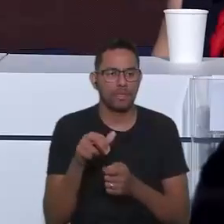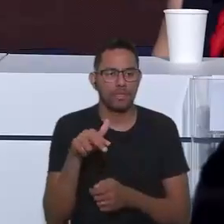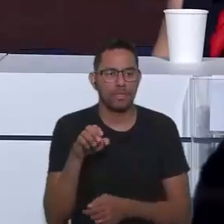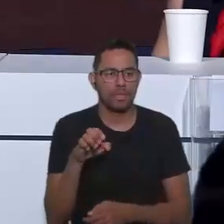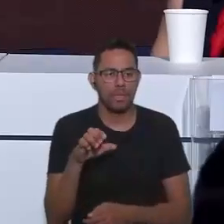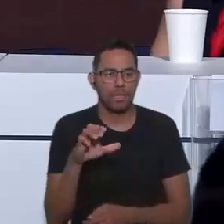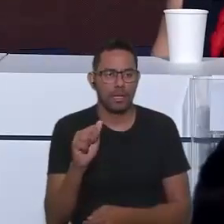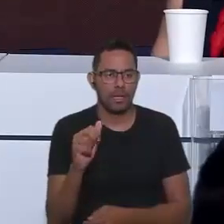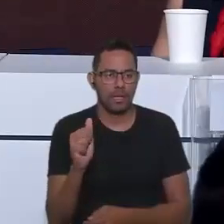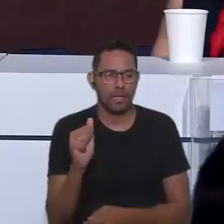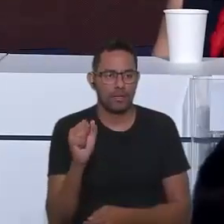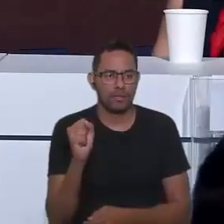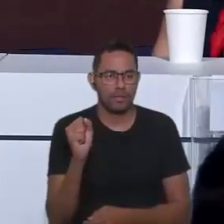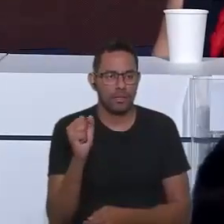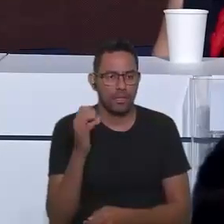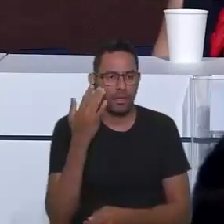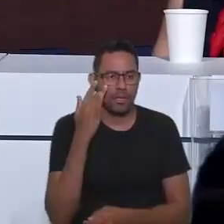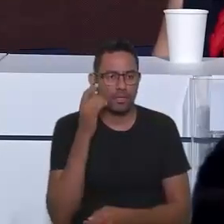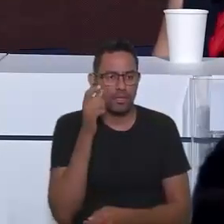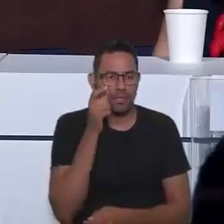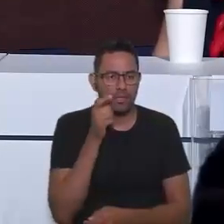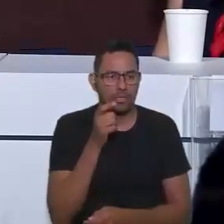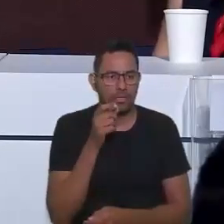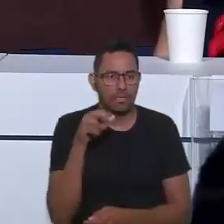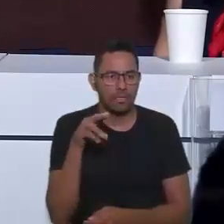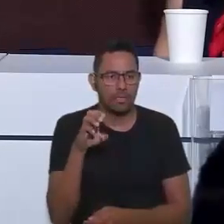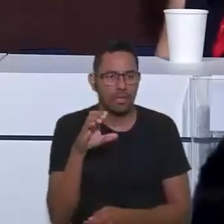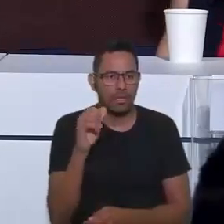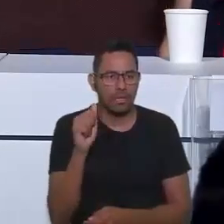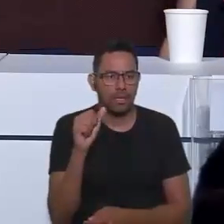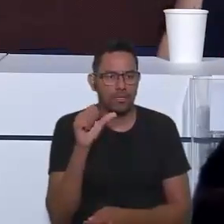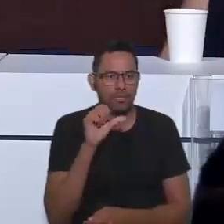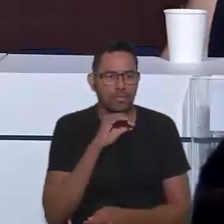que eu acho interessantes, mas outros têm necas horríveis.